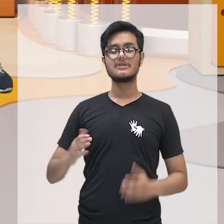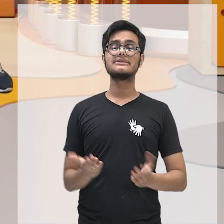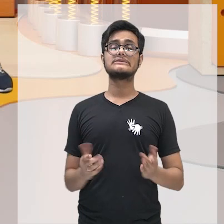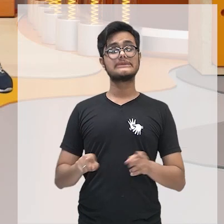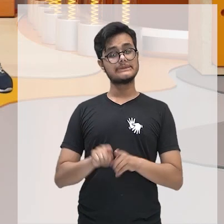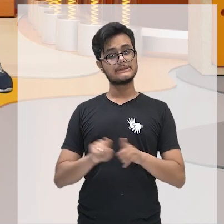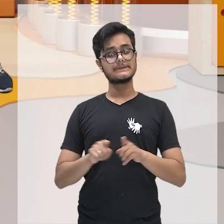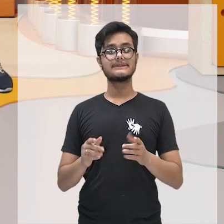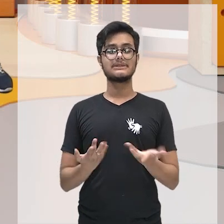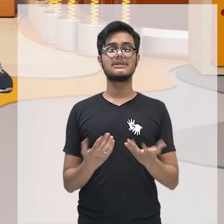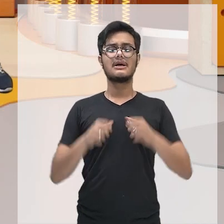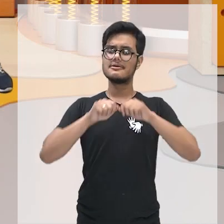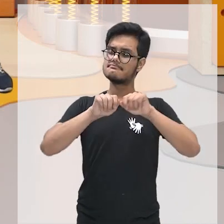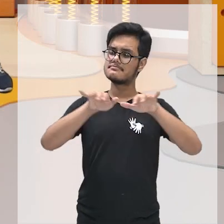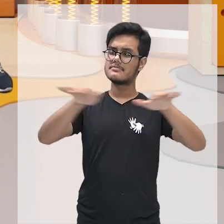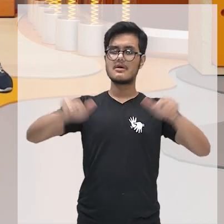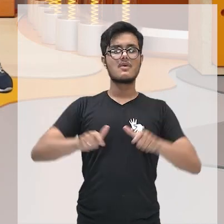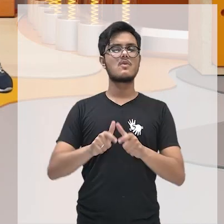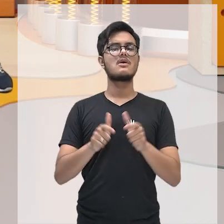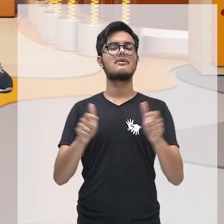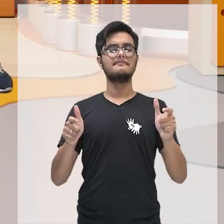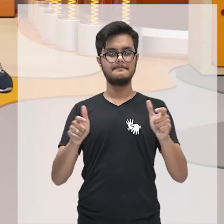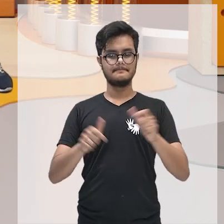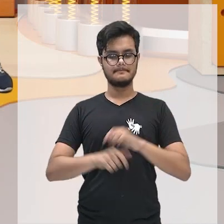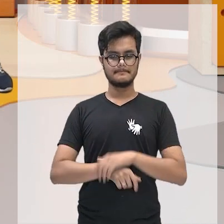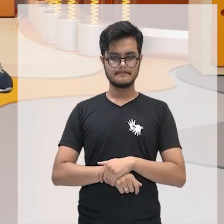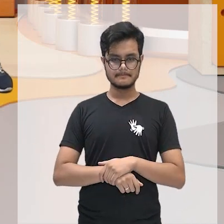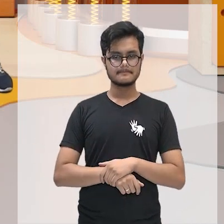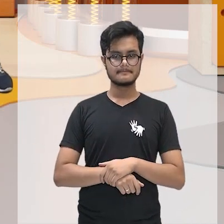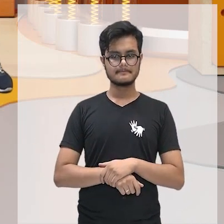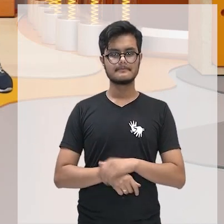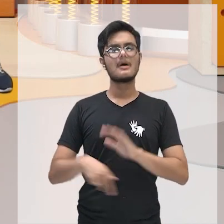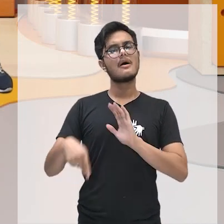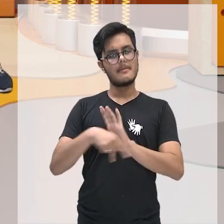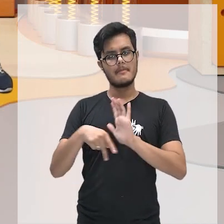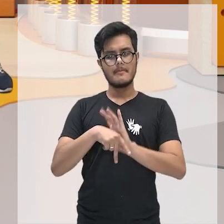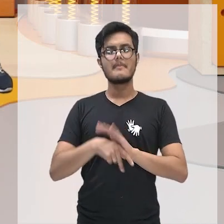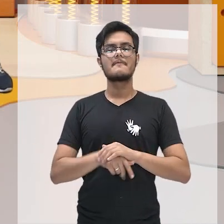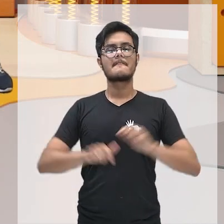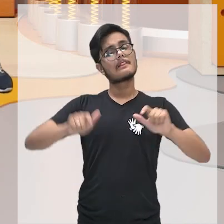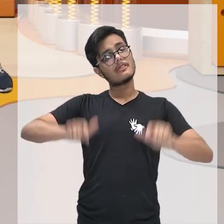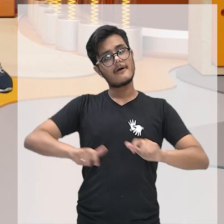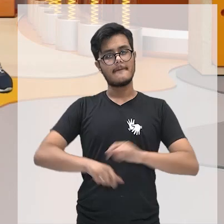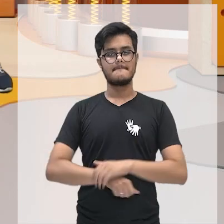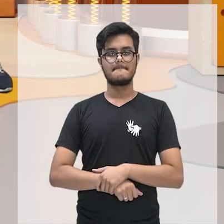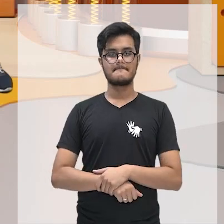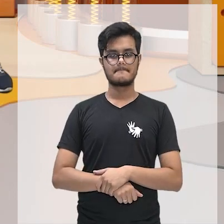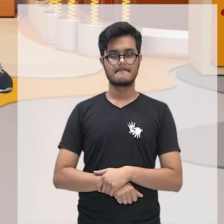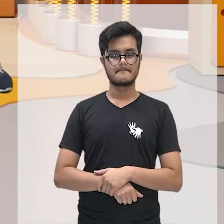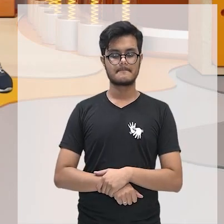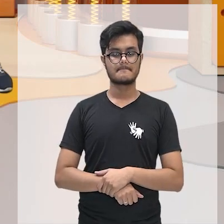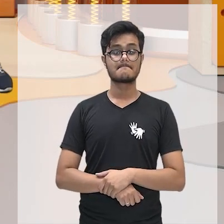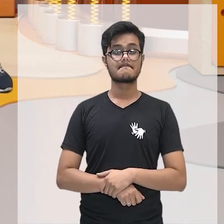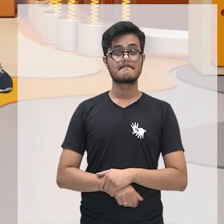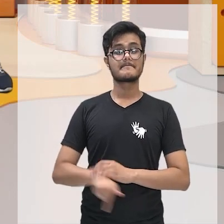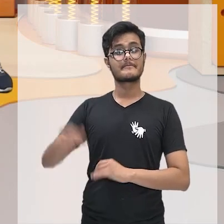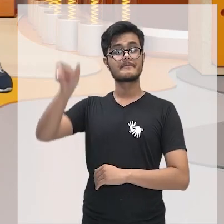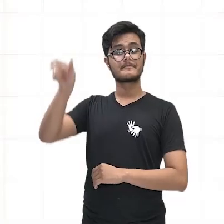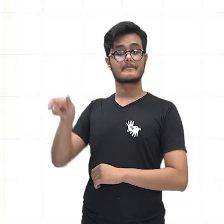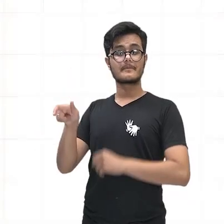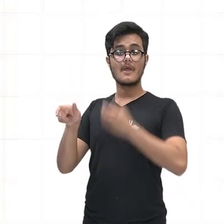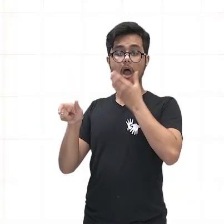ele também expandiu as fronteiras romanas consolidando o domínio territorial depois nós vamos ter aí